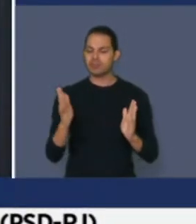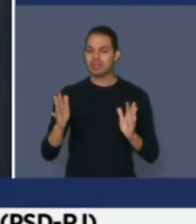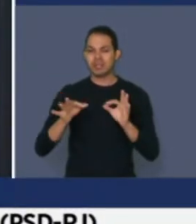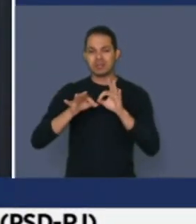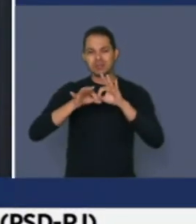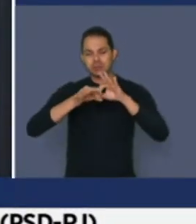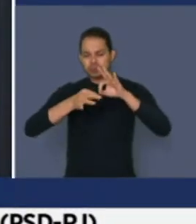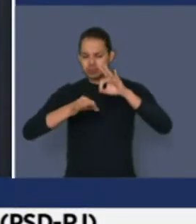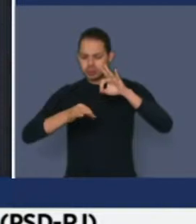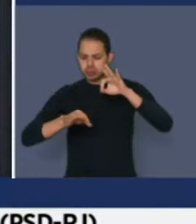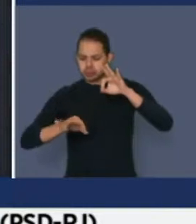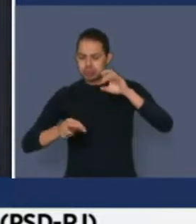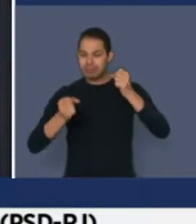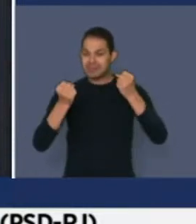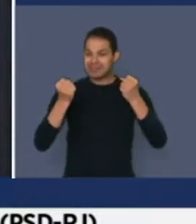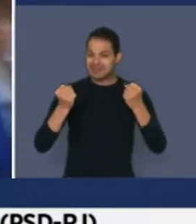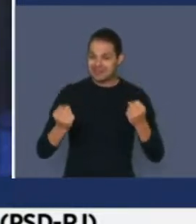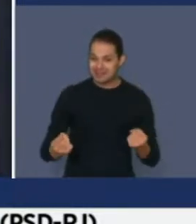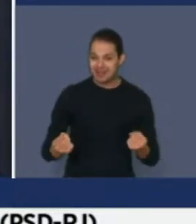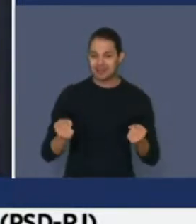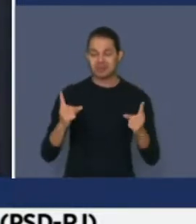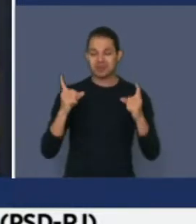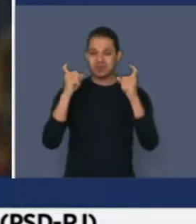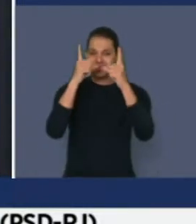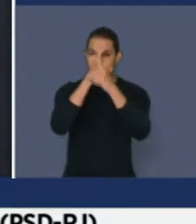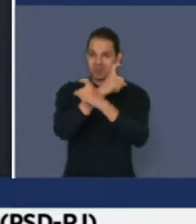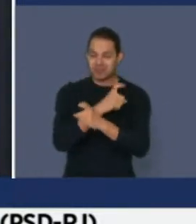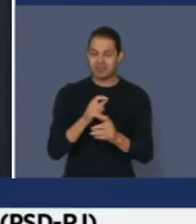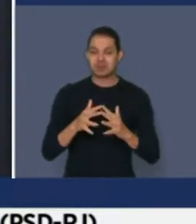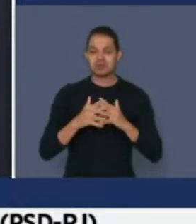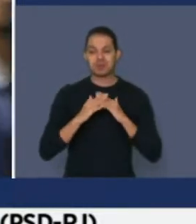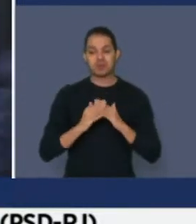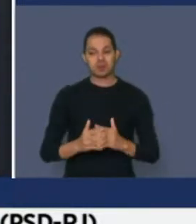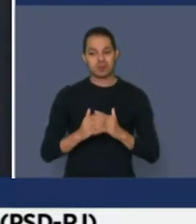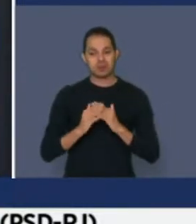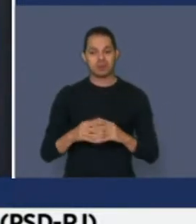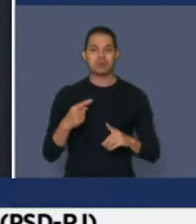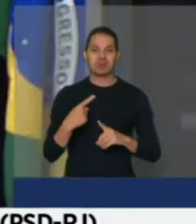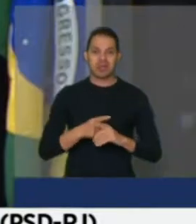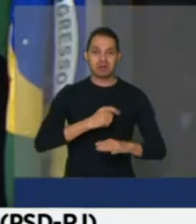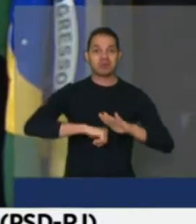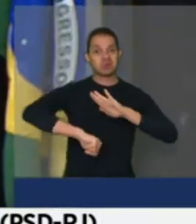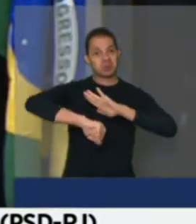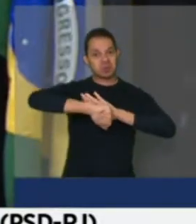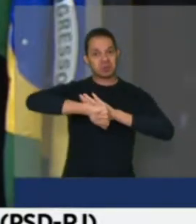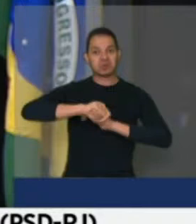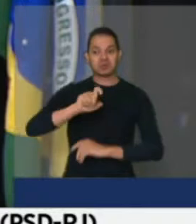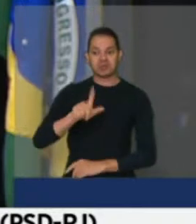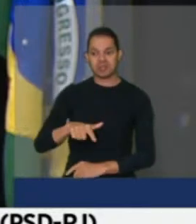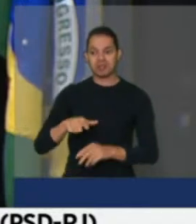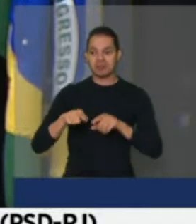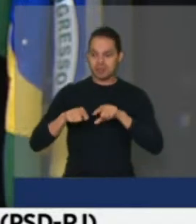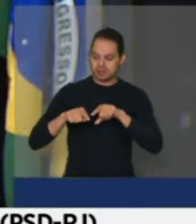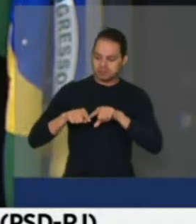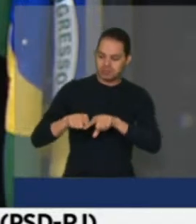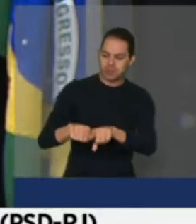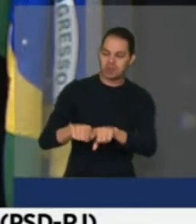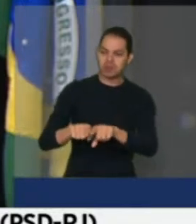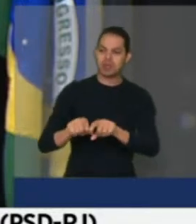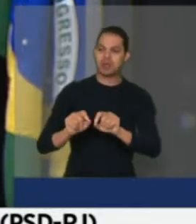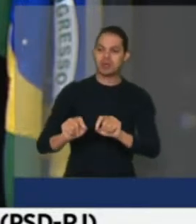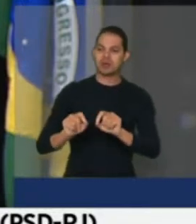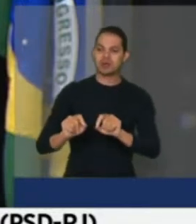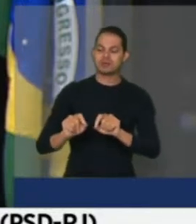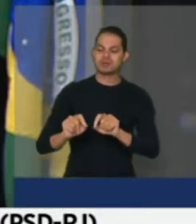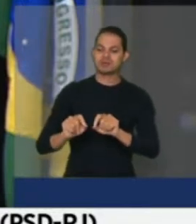extenso, denso e complexo, dada a natureza criminal e a concomitância com a